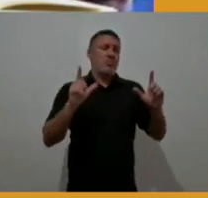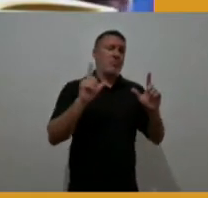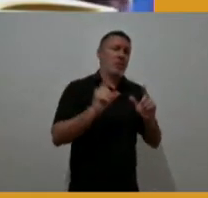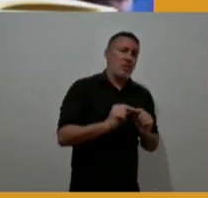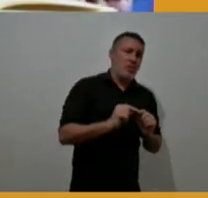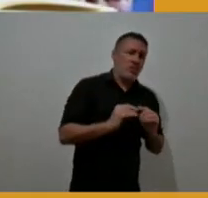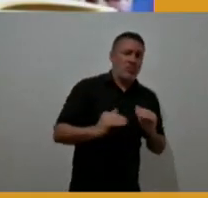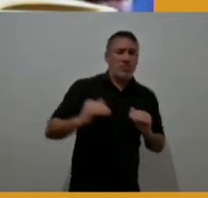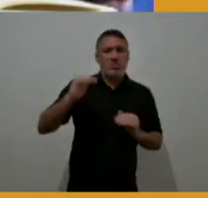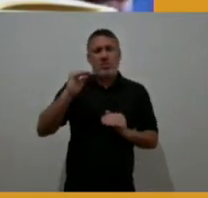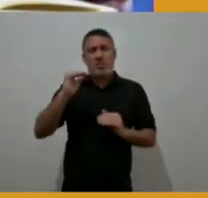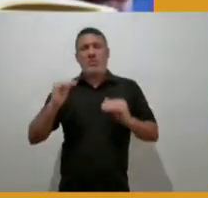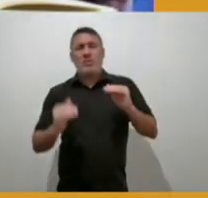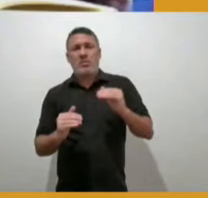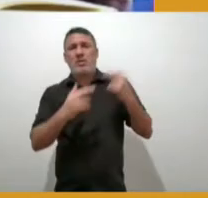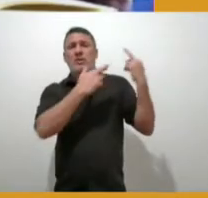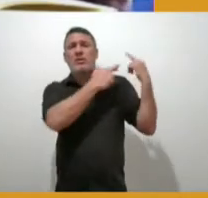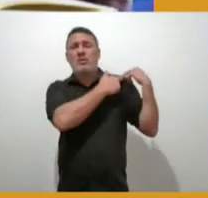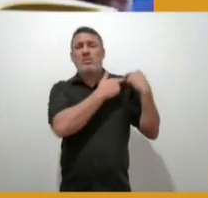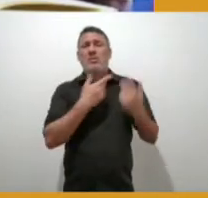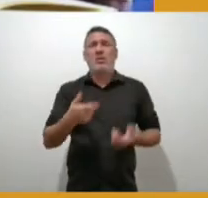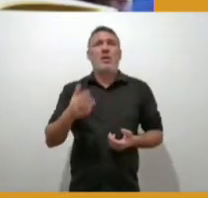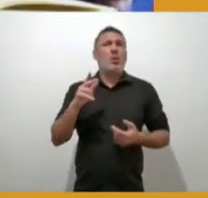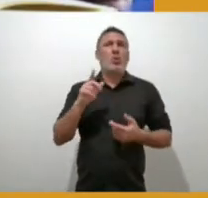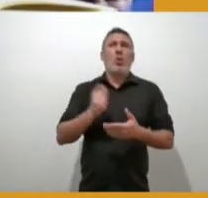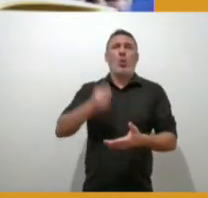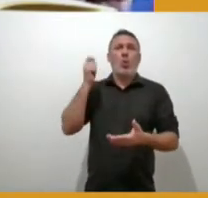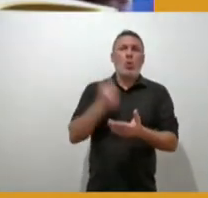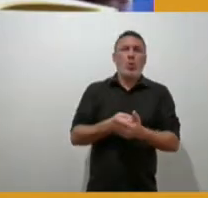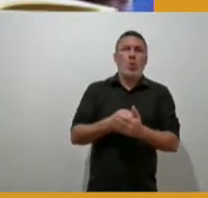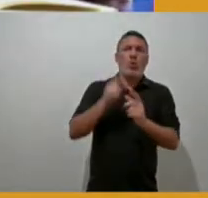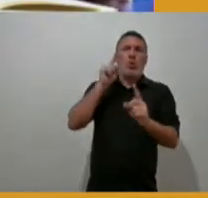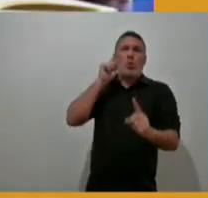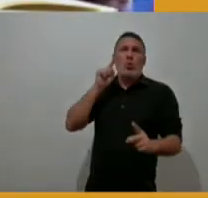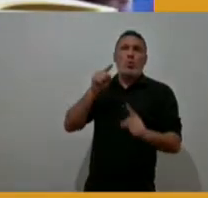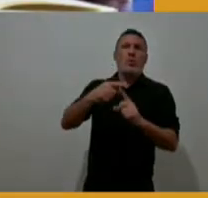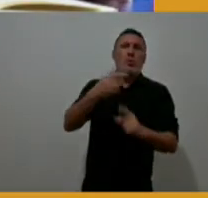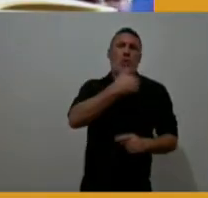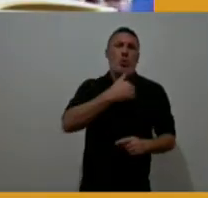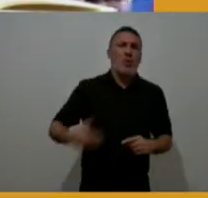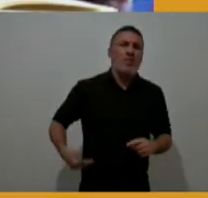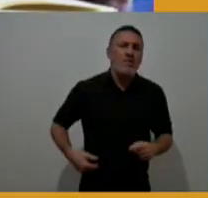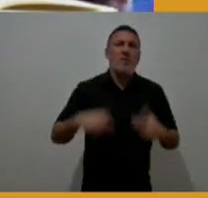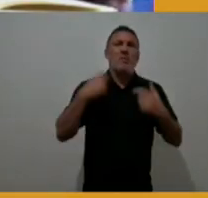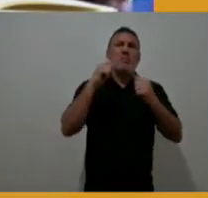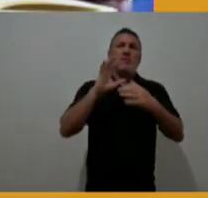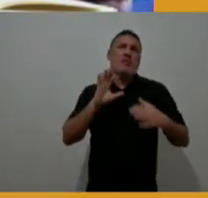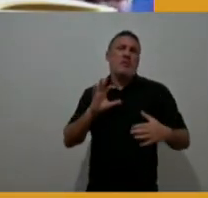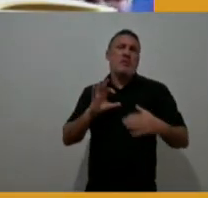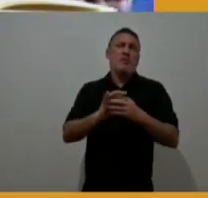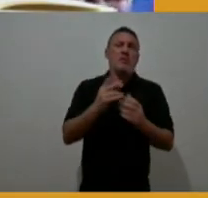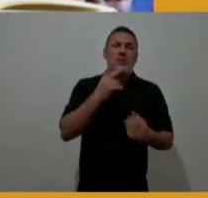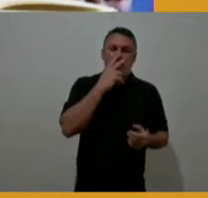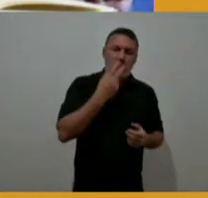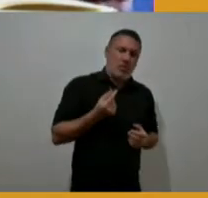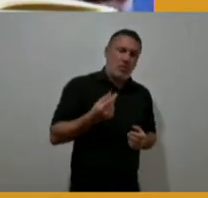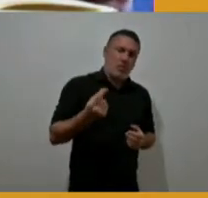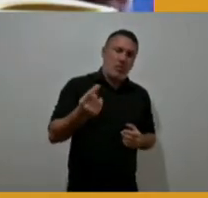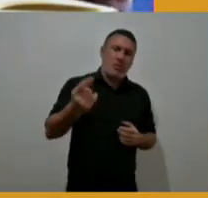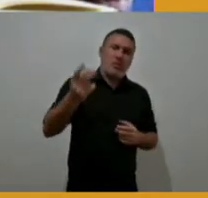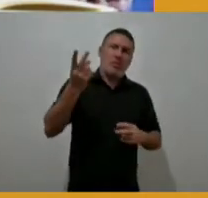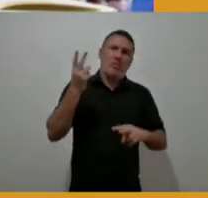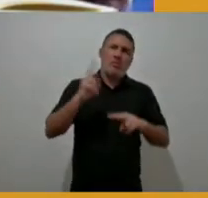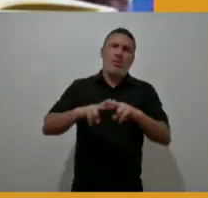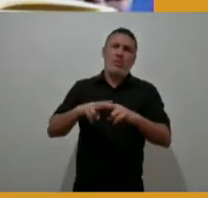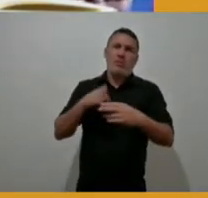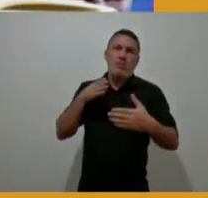responsabilidade fiscal. Agora, não é um objetivo final de governo ser eternamente visando um teto. O que nós precisamos deixar claro,